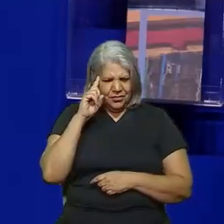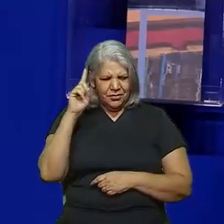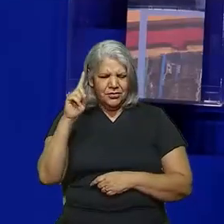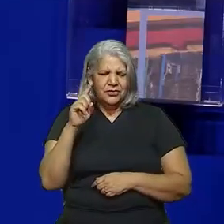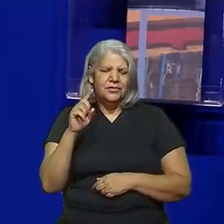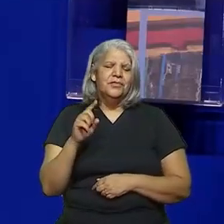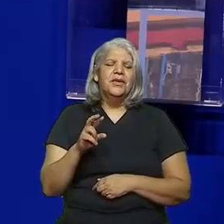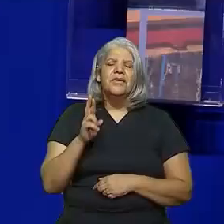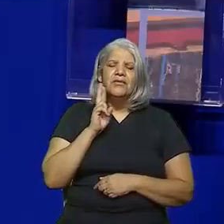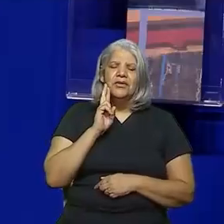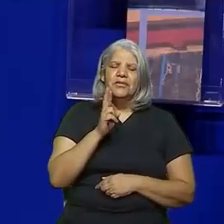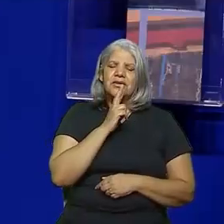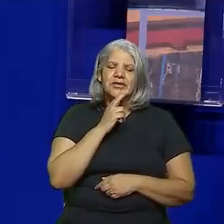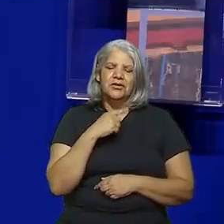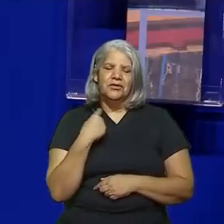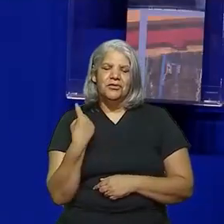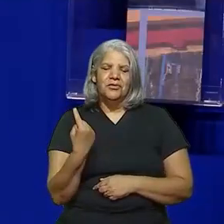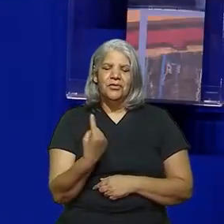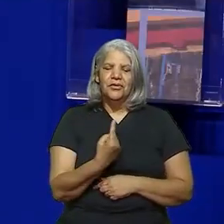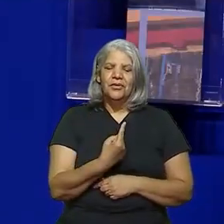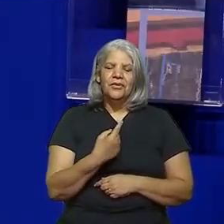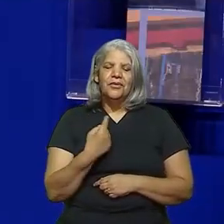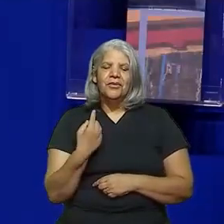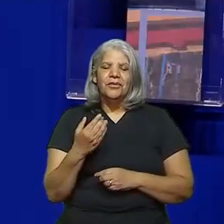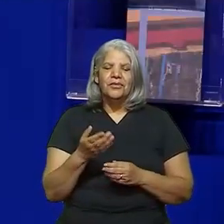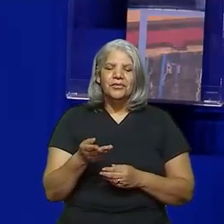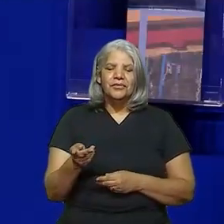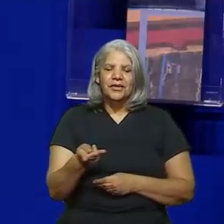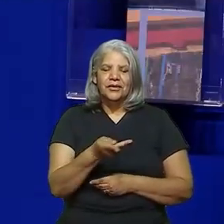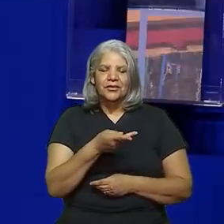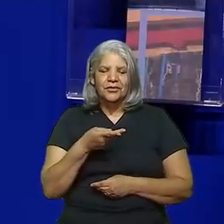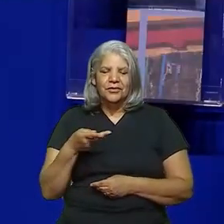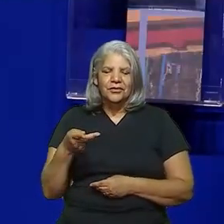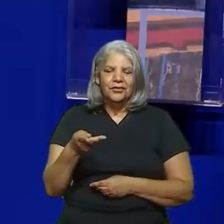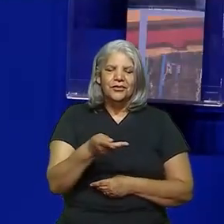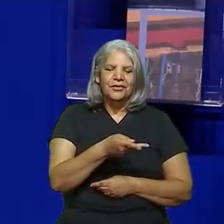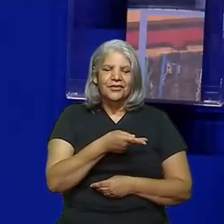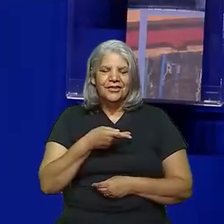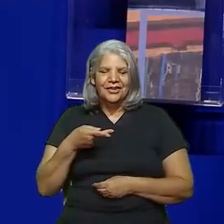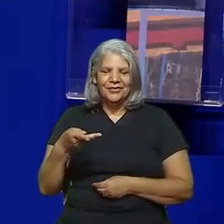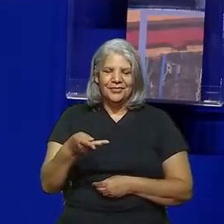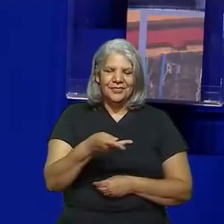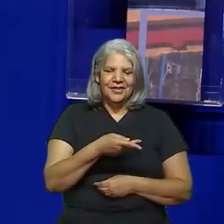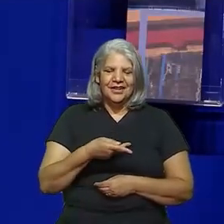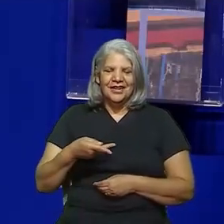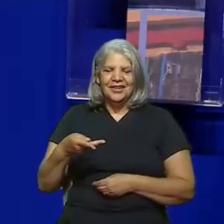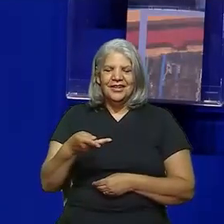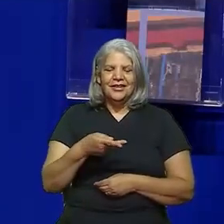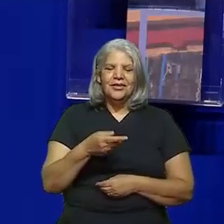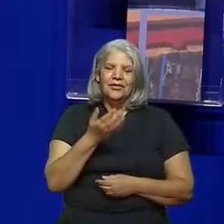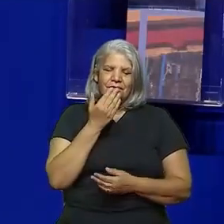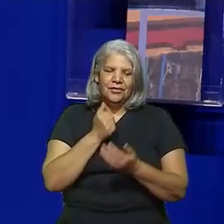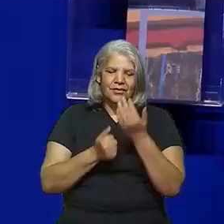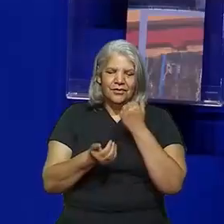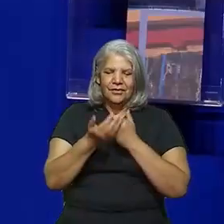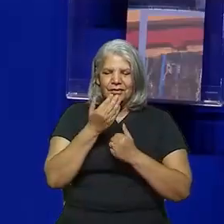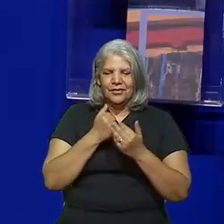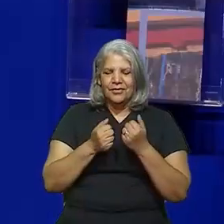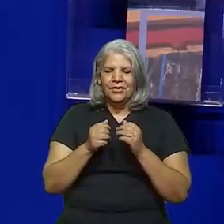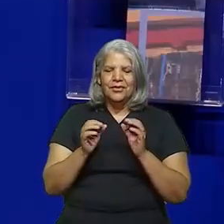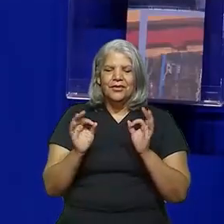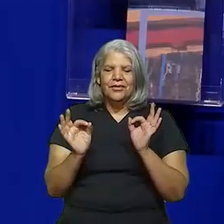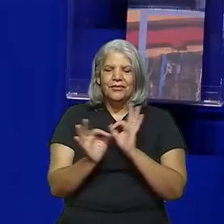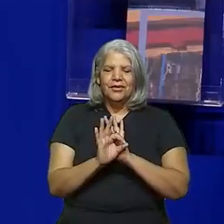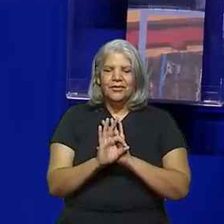restaurante giratório, que era um restaurante que você entrava, sentava na cadeira, ele girava, e você ia comendo, quando terminava